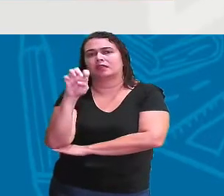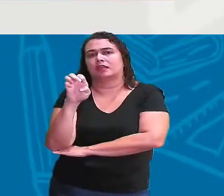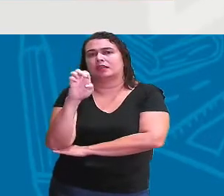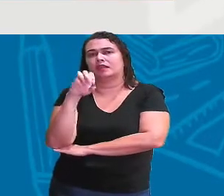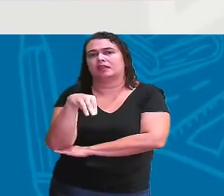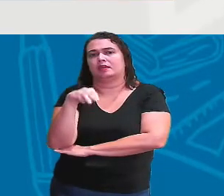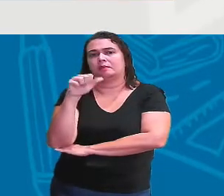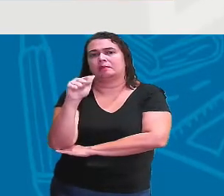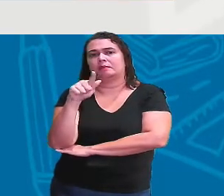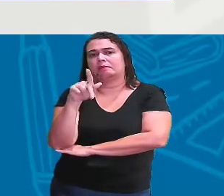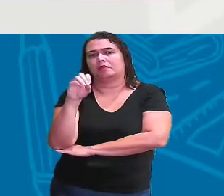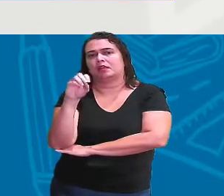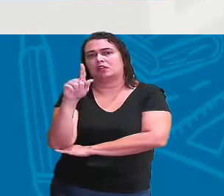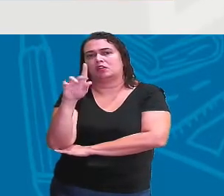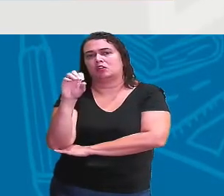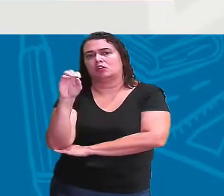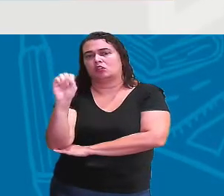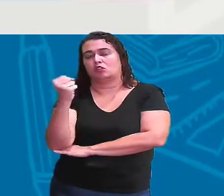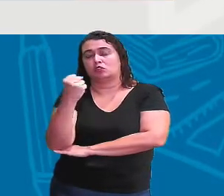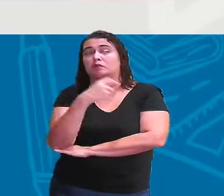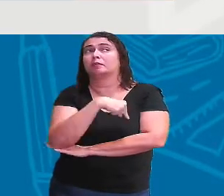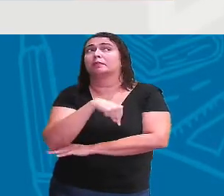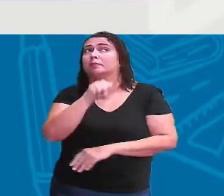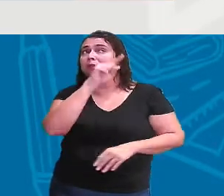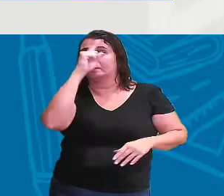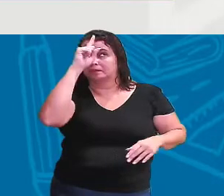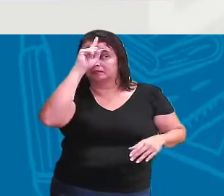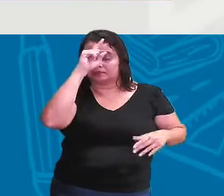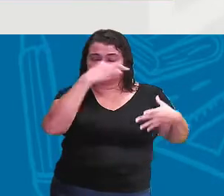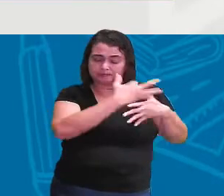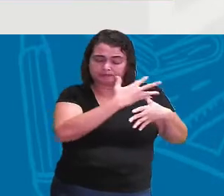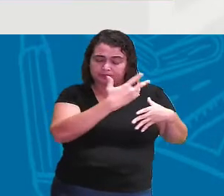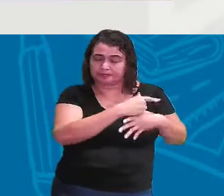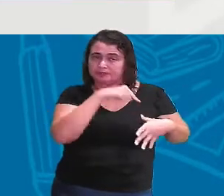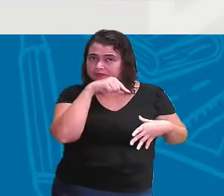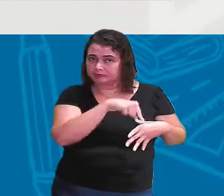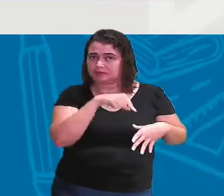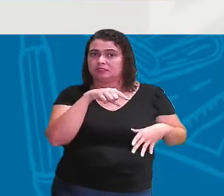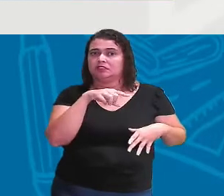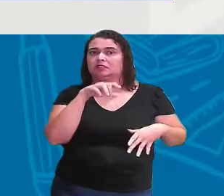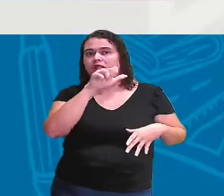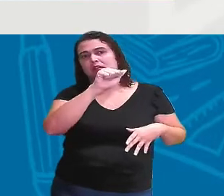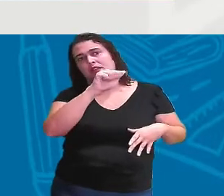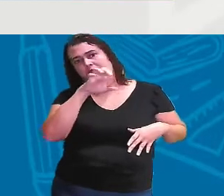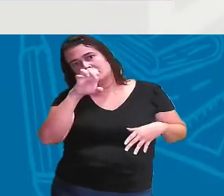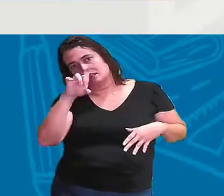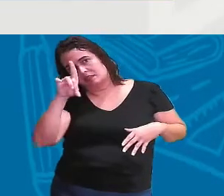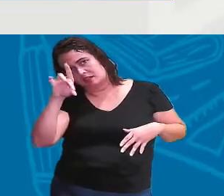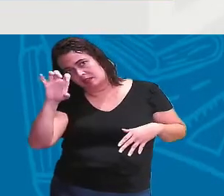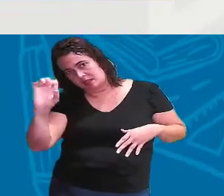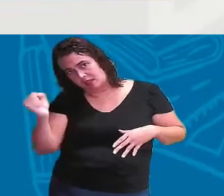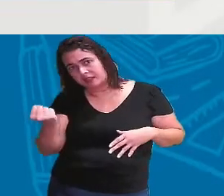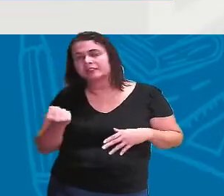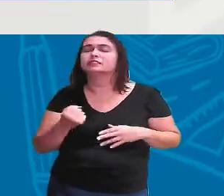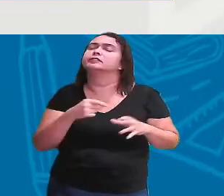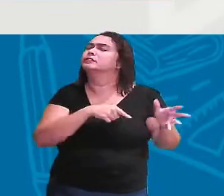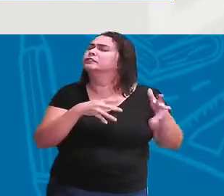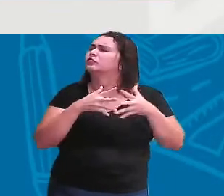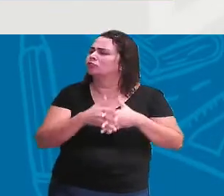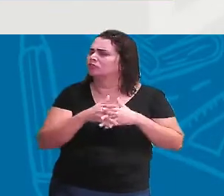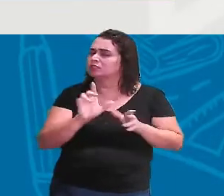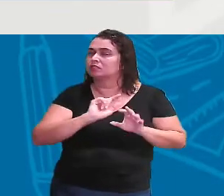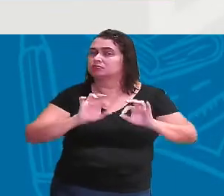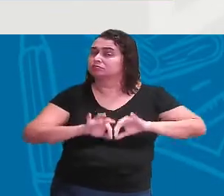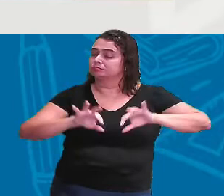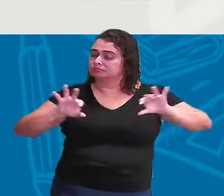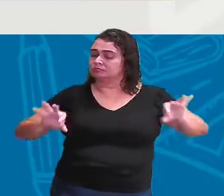febre amarela urbana, pensou no Aedes aegypti. Mas não confunde isso. Porque, gente, é muito mais comum. Mas, claro, a